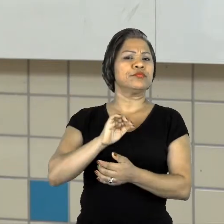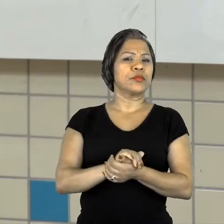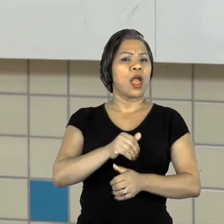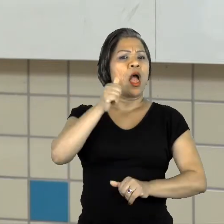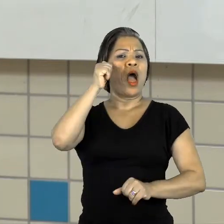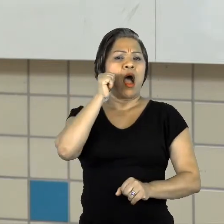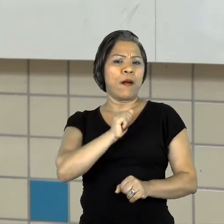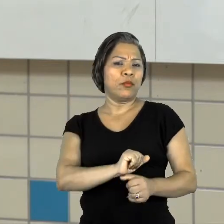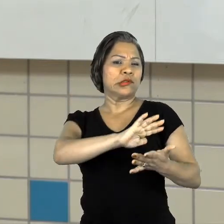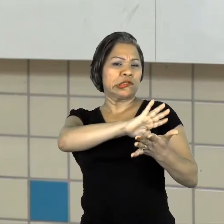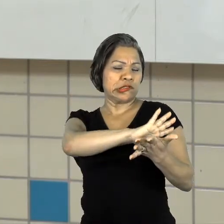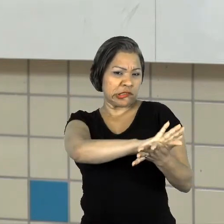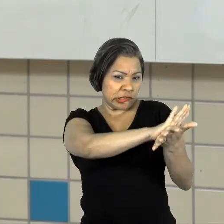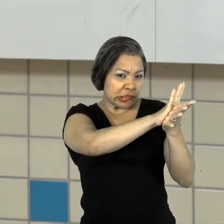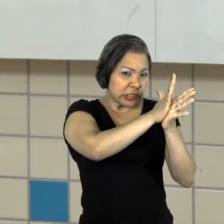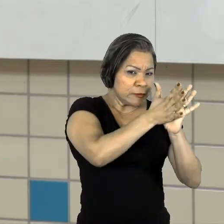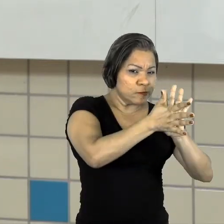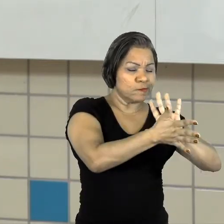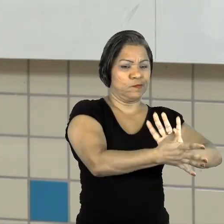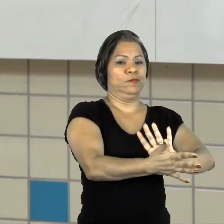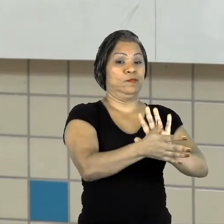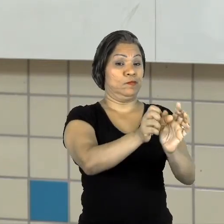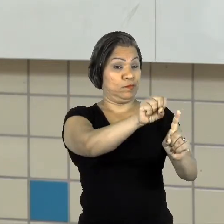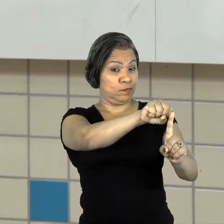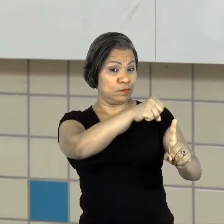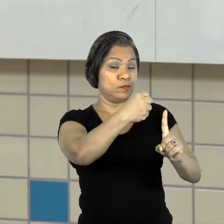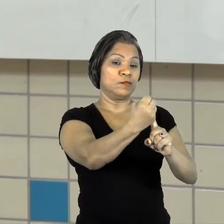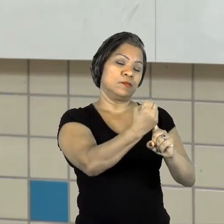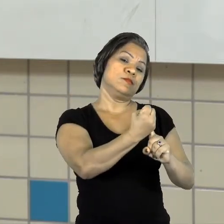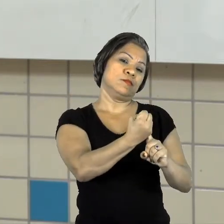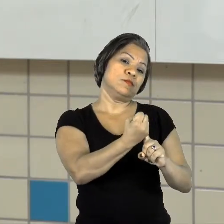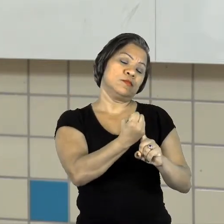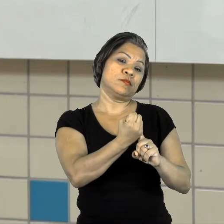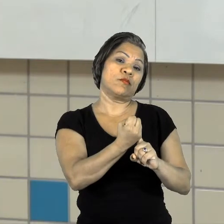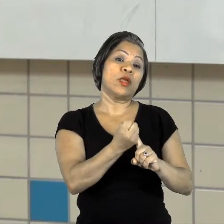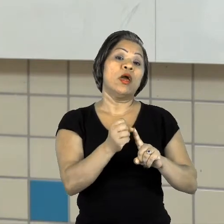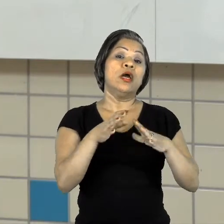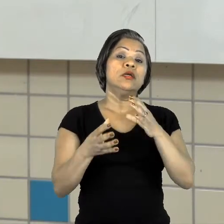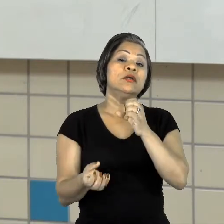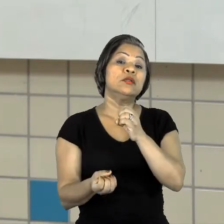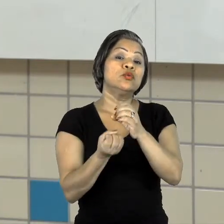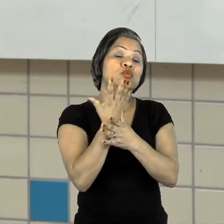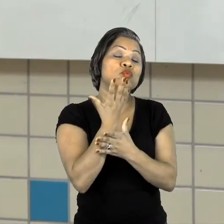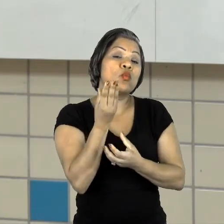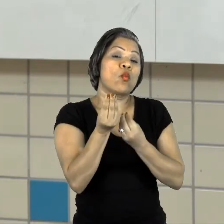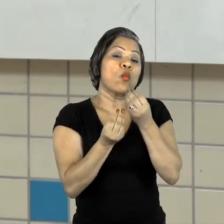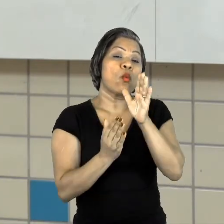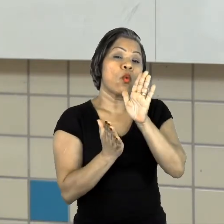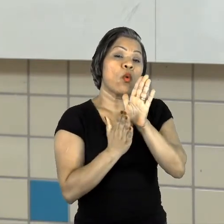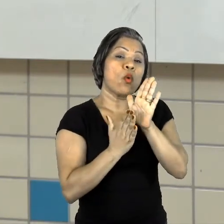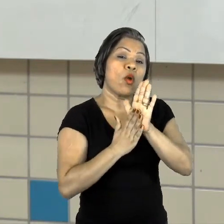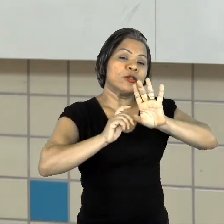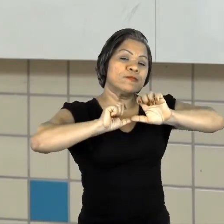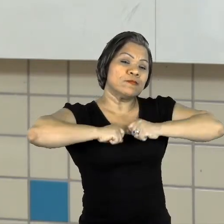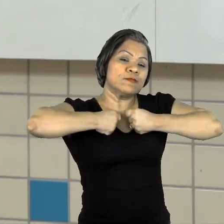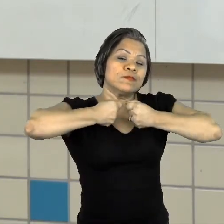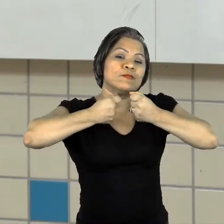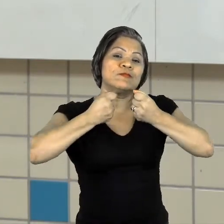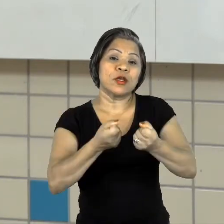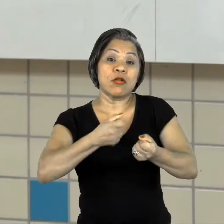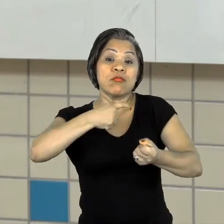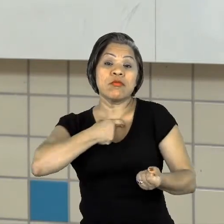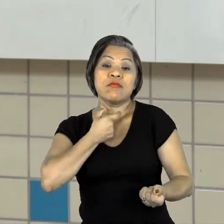pela sociedade. E aí elas surgem como propostas para fortalecer e dar